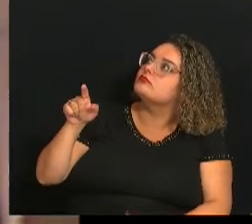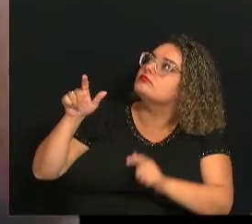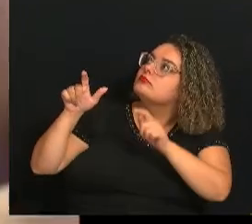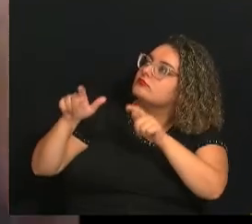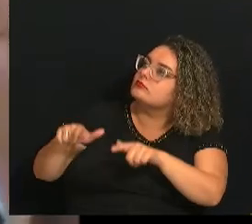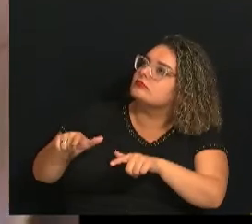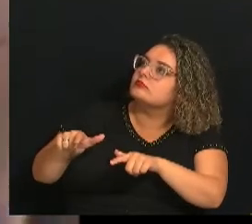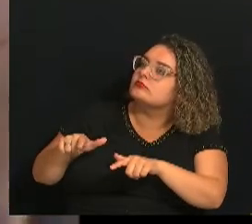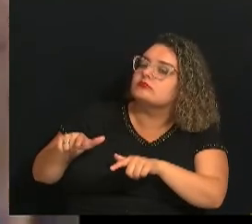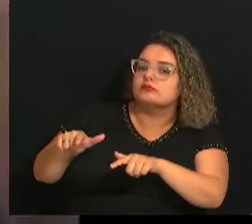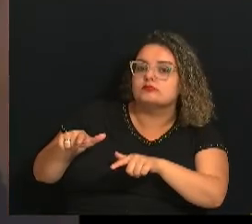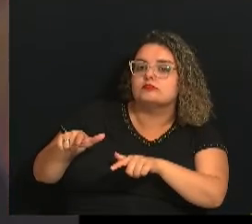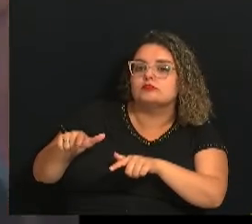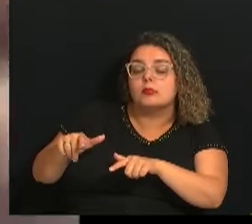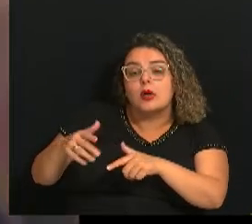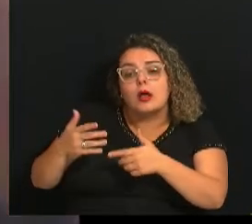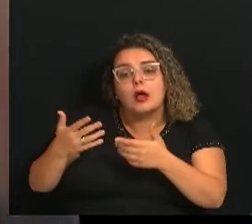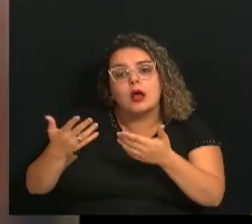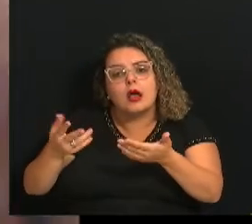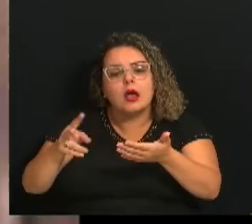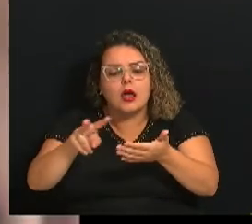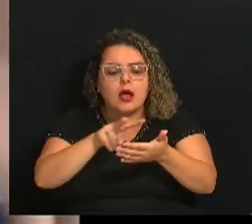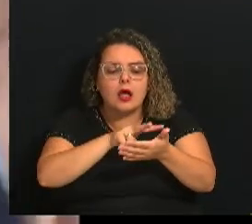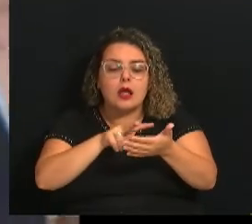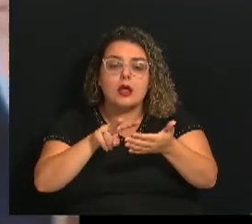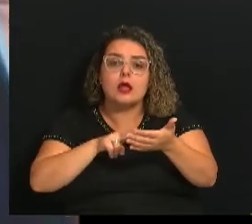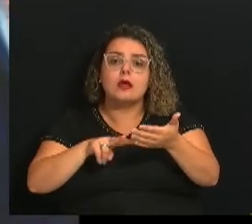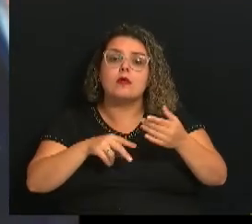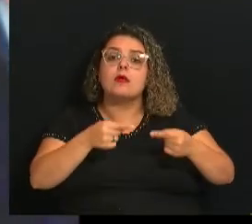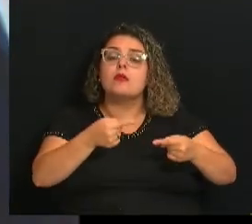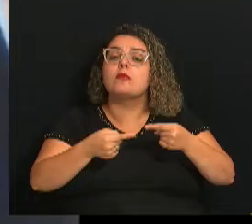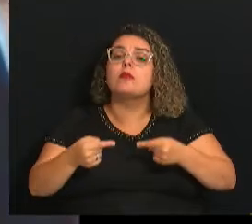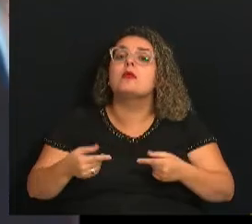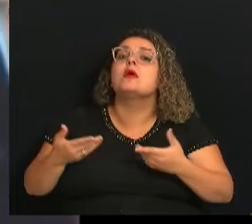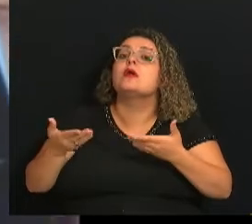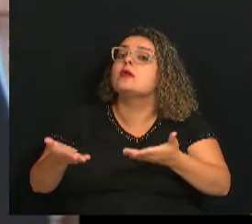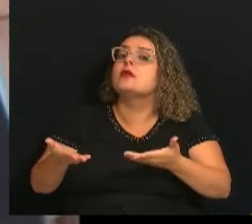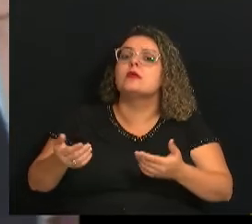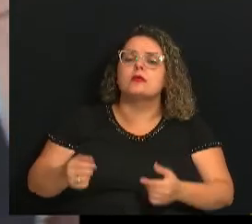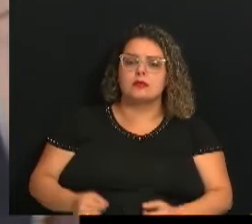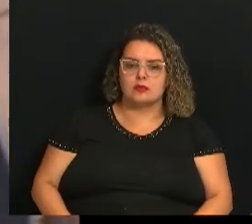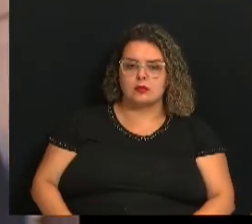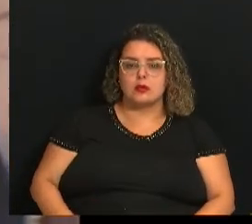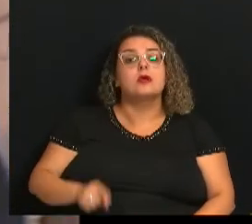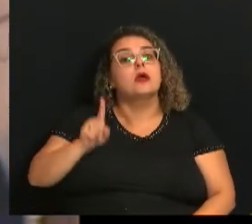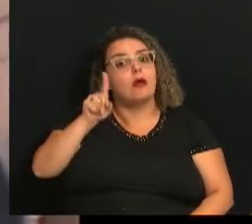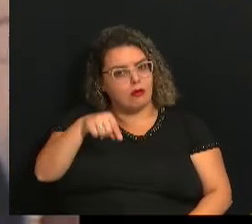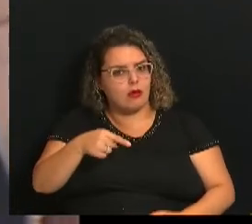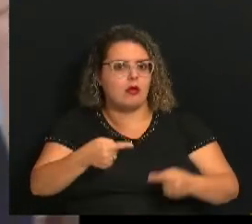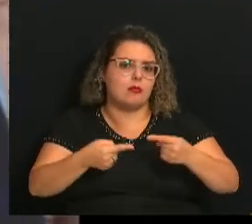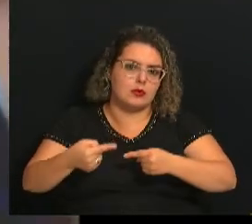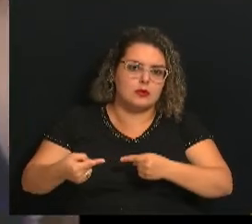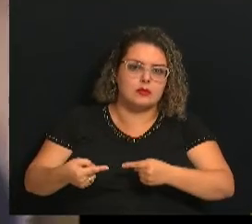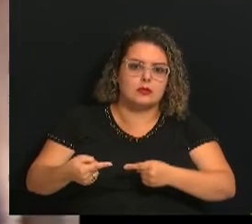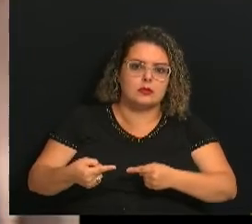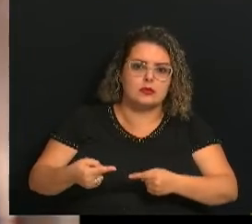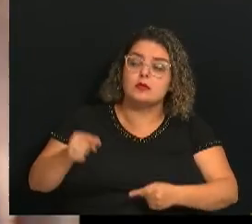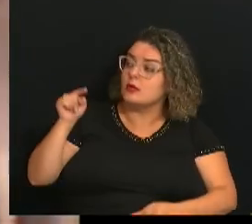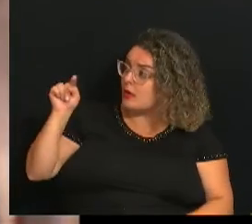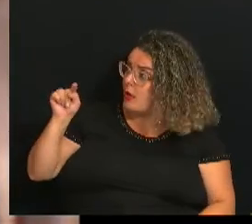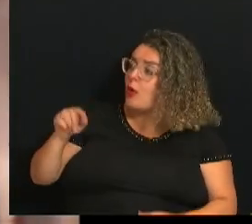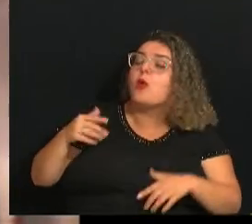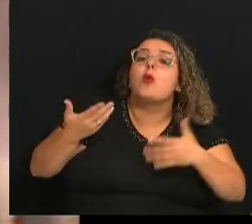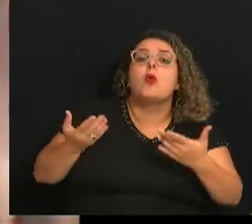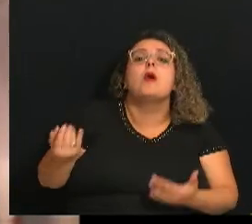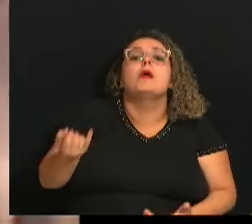lê-la a contrapelo e fazer um debate político a partir dela. Isso é uma discussão séria de patrimônio. Só que quem